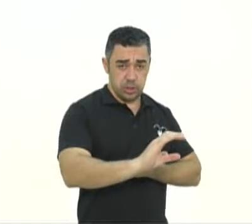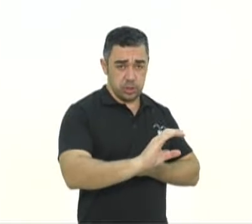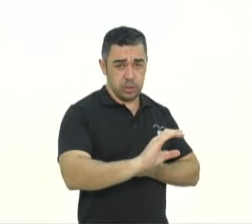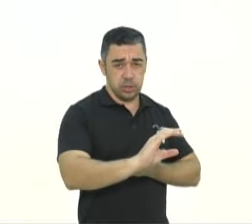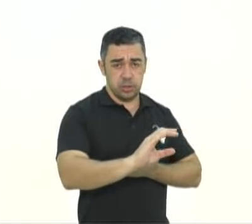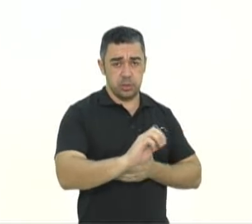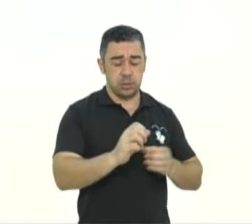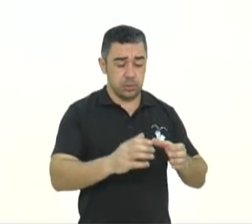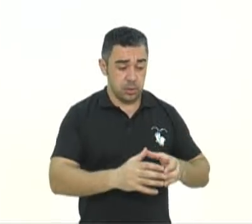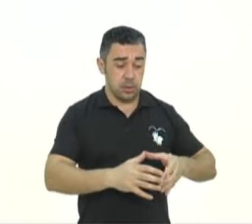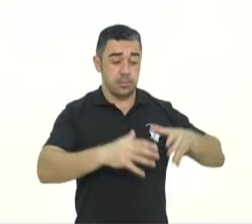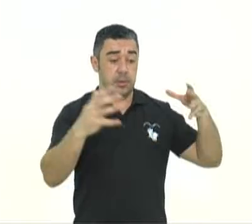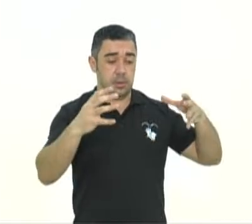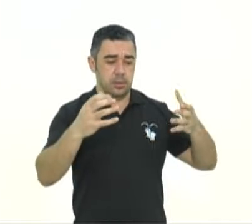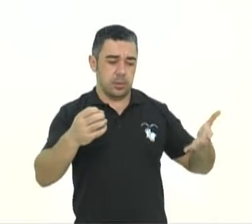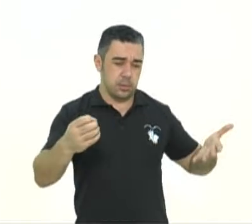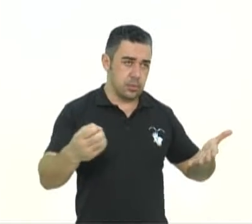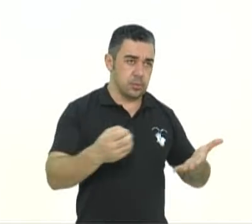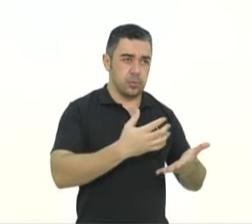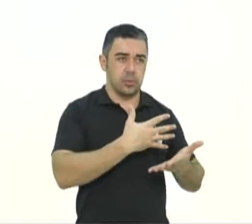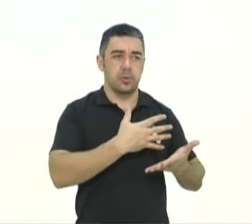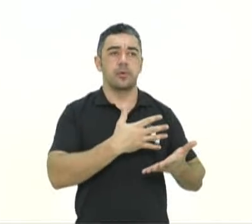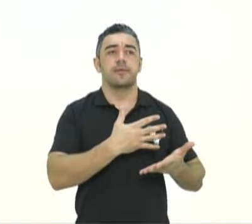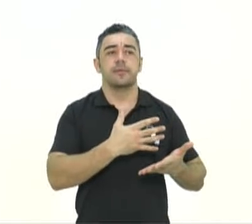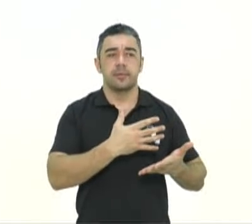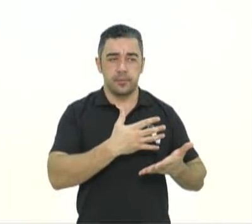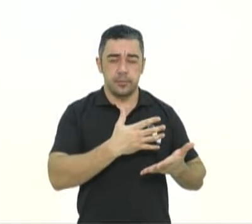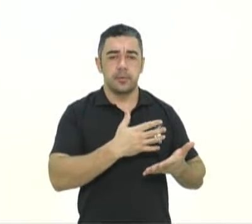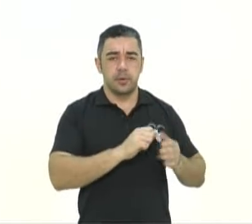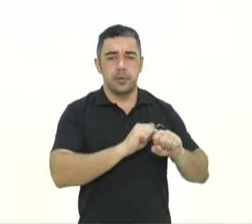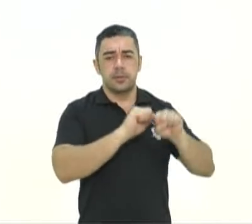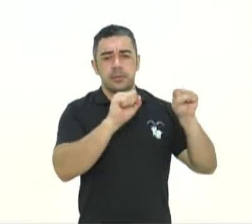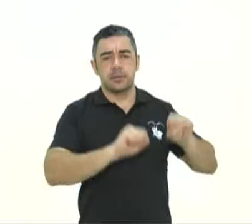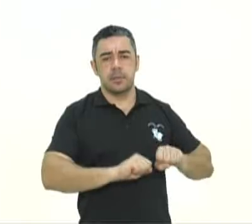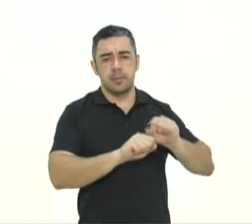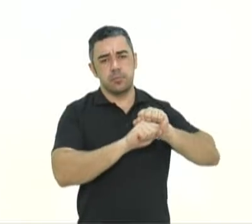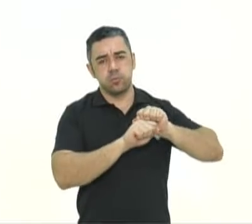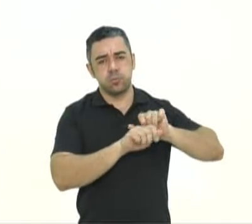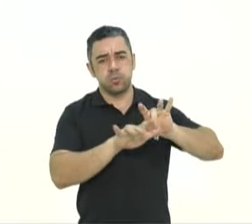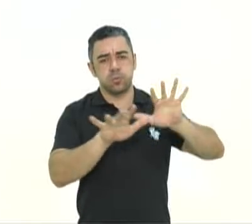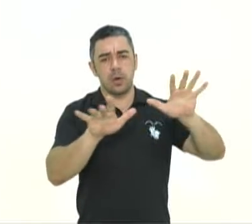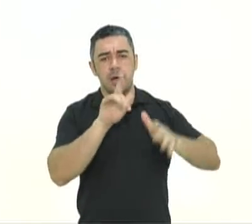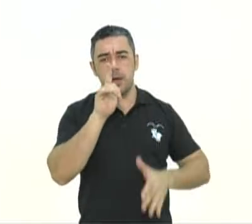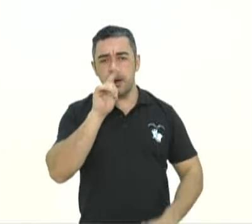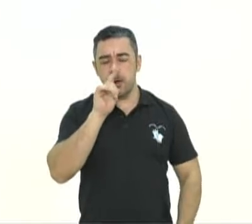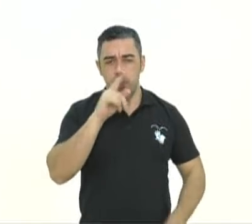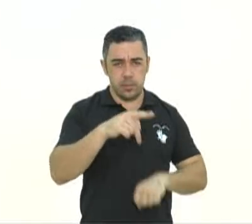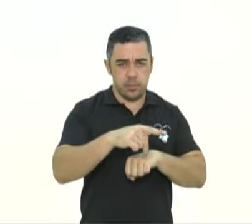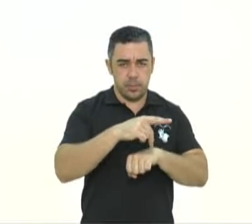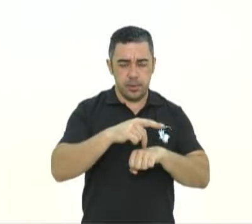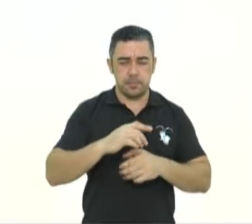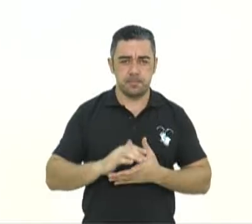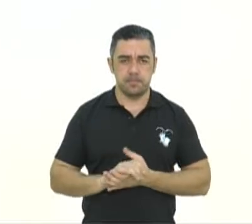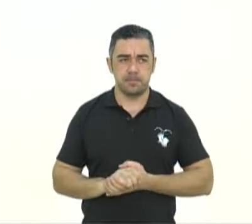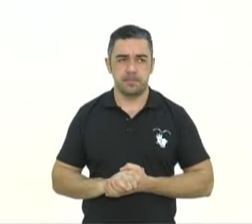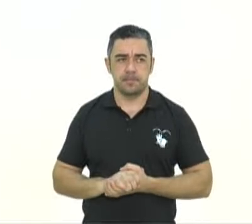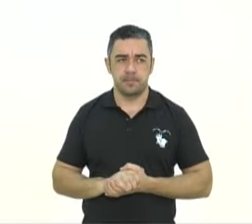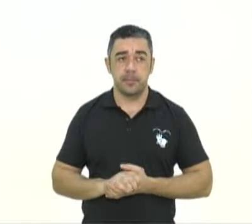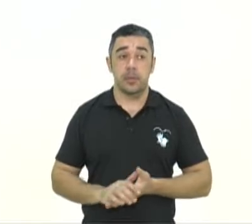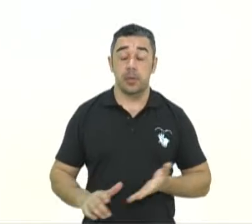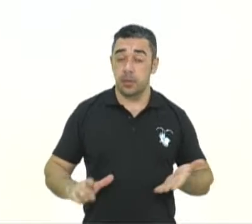para ampliar e modernizar o sistema de abastecimento do país. Temos